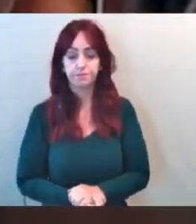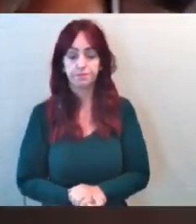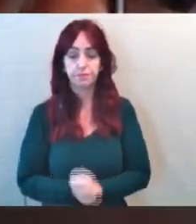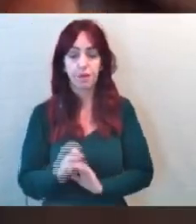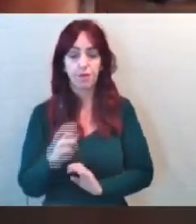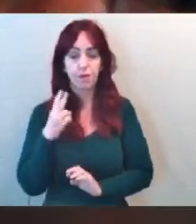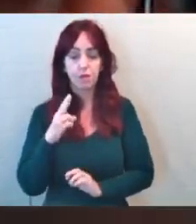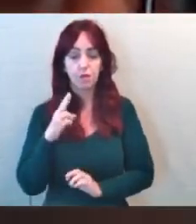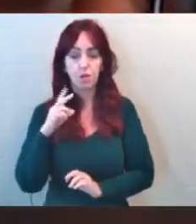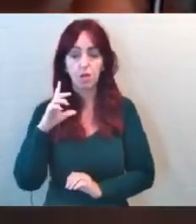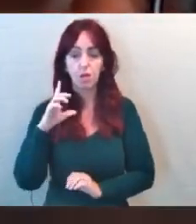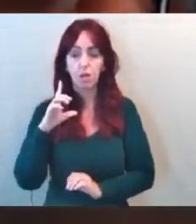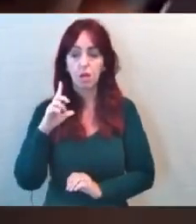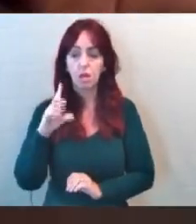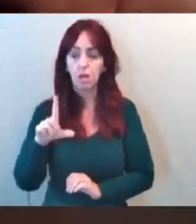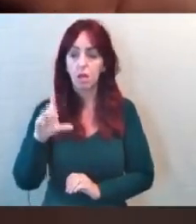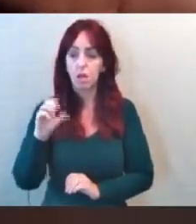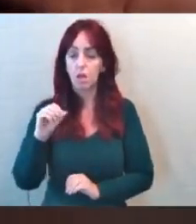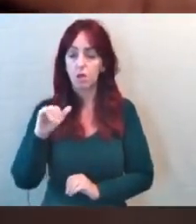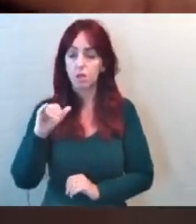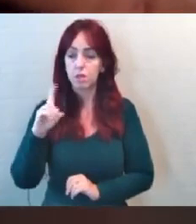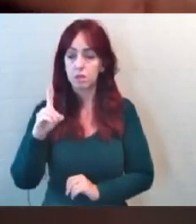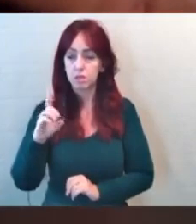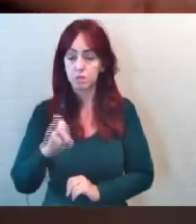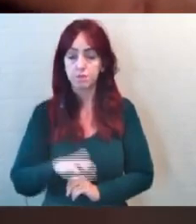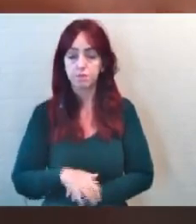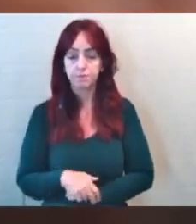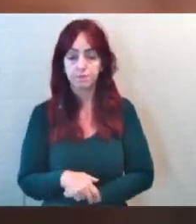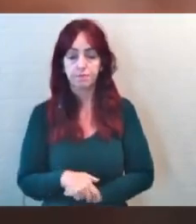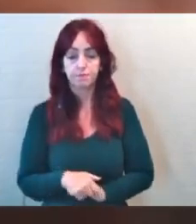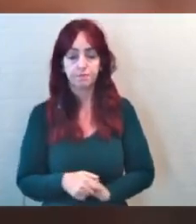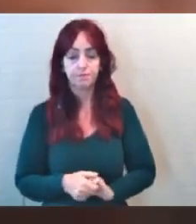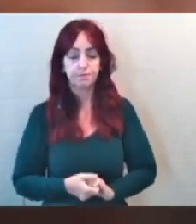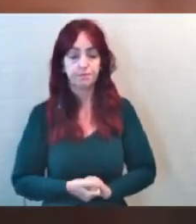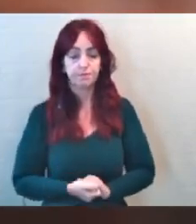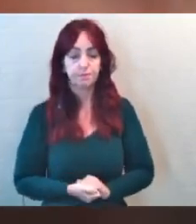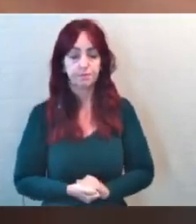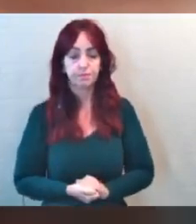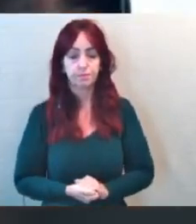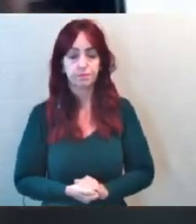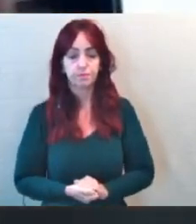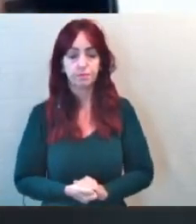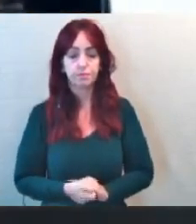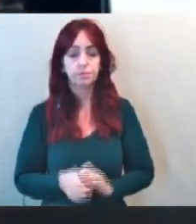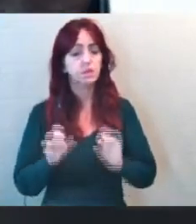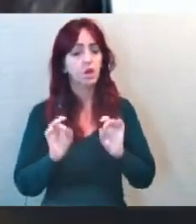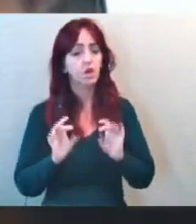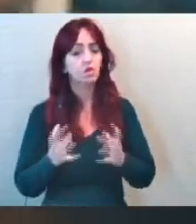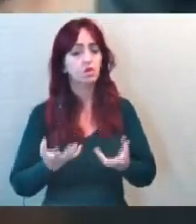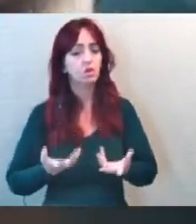vereadora Luíde, presidente da relatora dessa CPI. Eu só queria